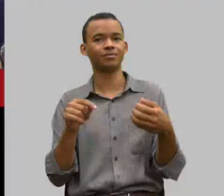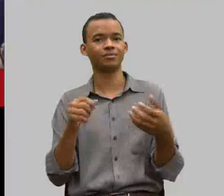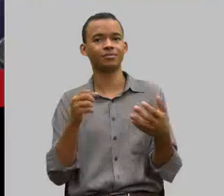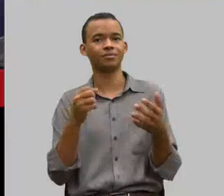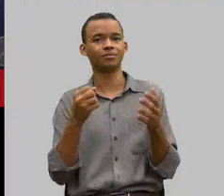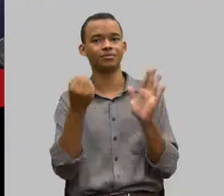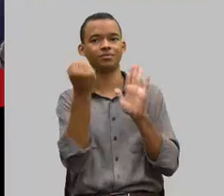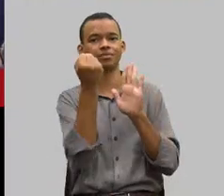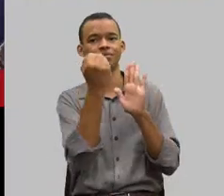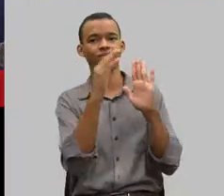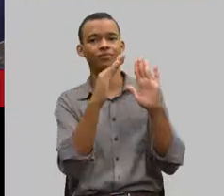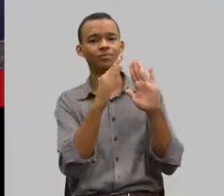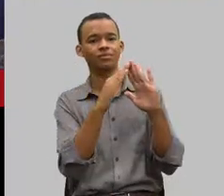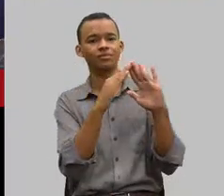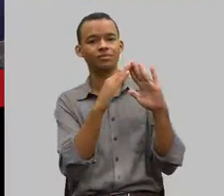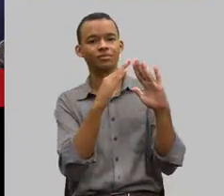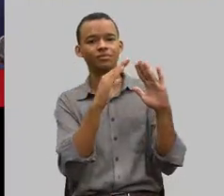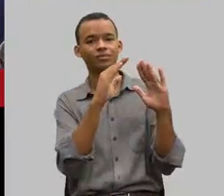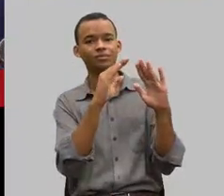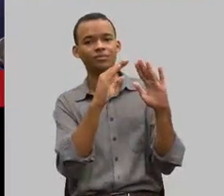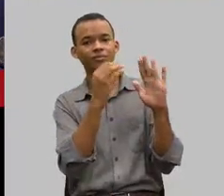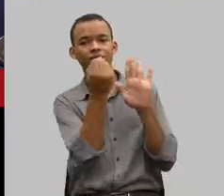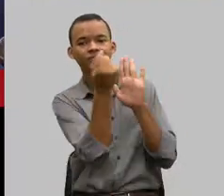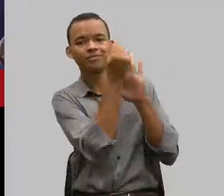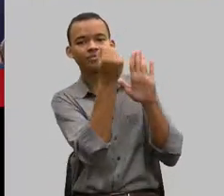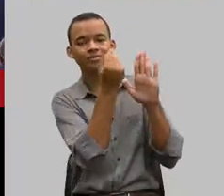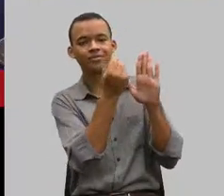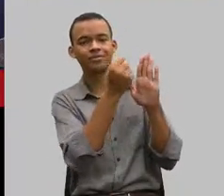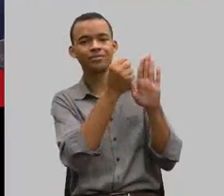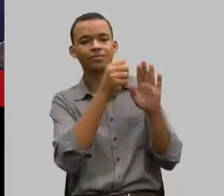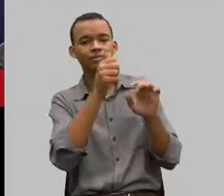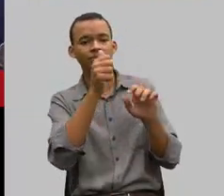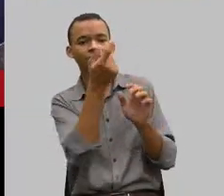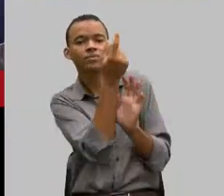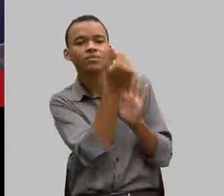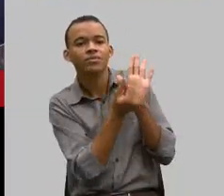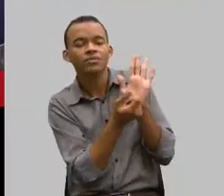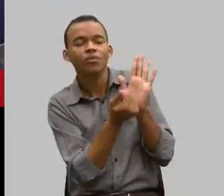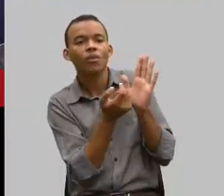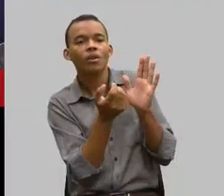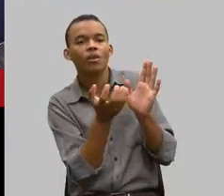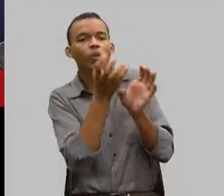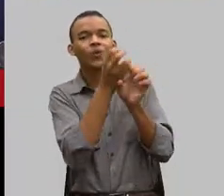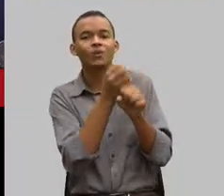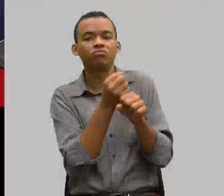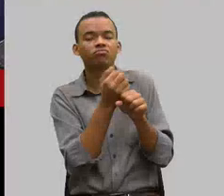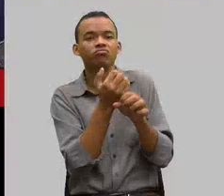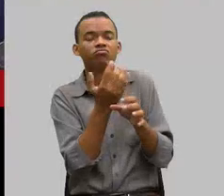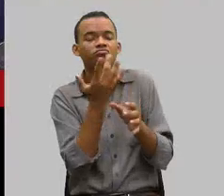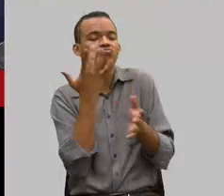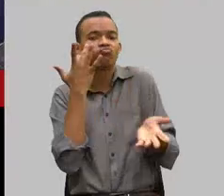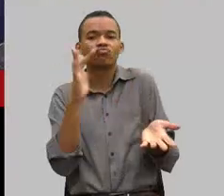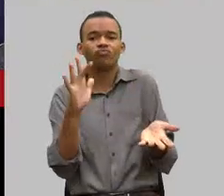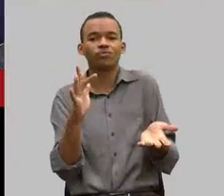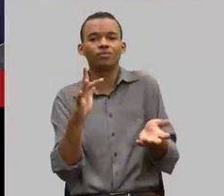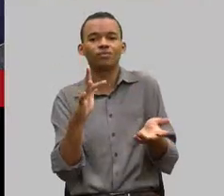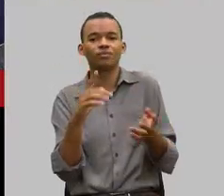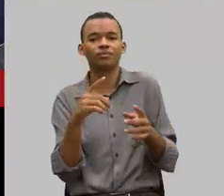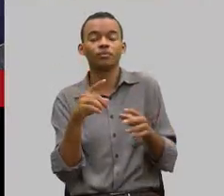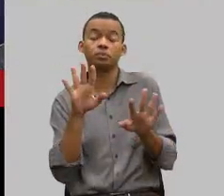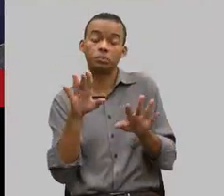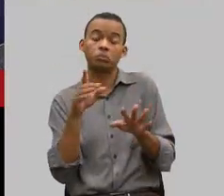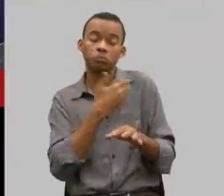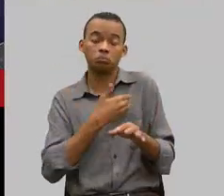imóveis a gente não sabe quanto é que vai custar a gente só sabe que o governo quer autorização eh o governo tá propondo aumento de